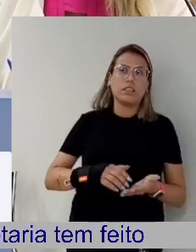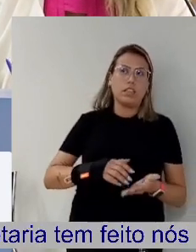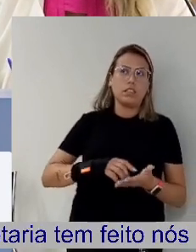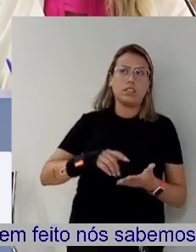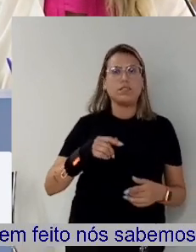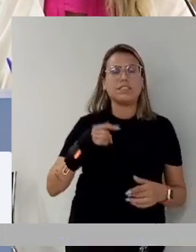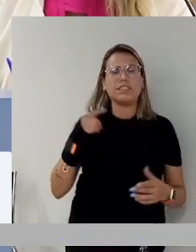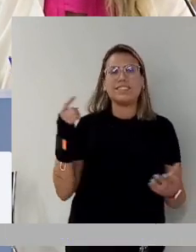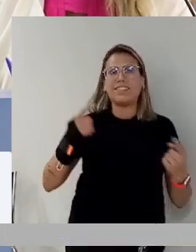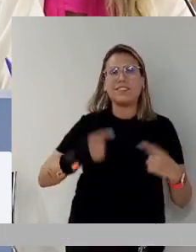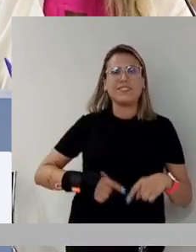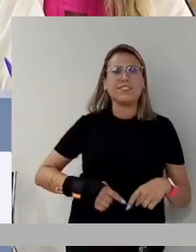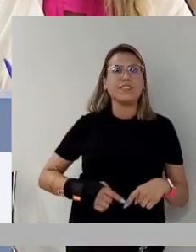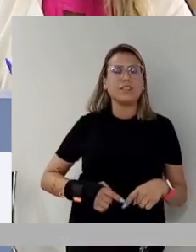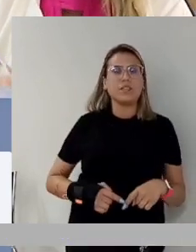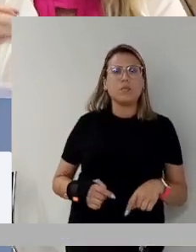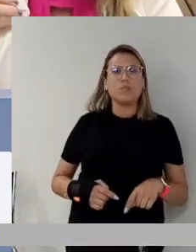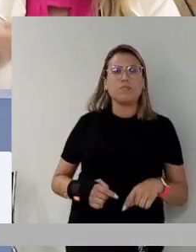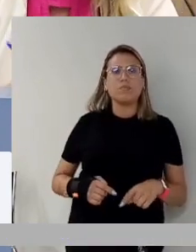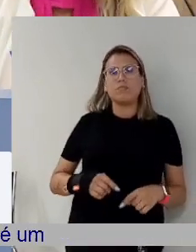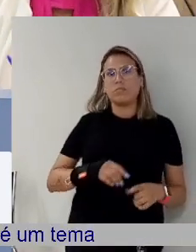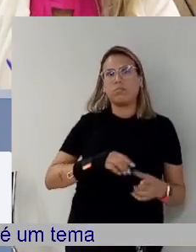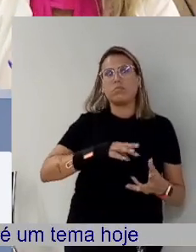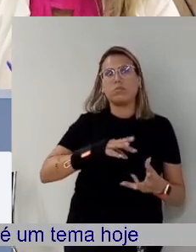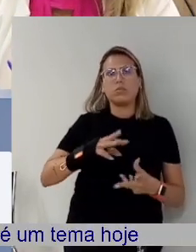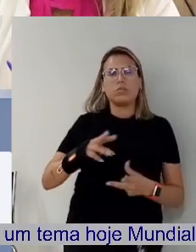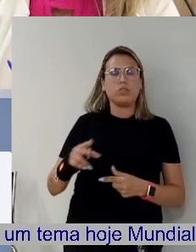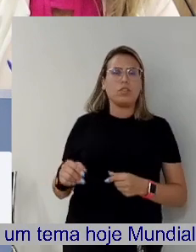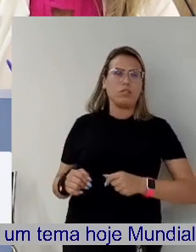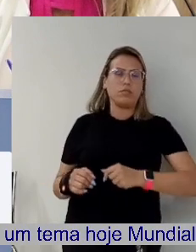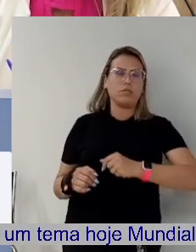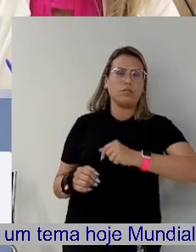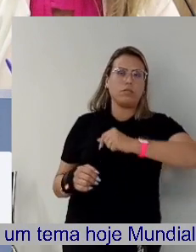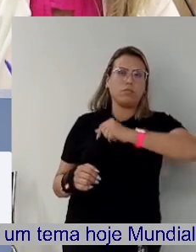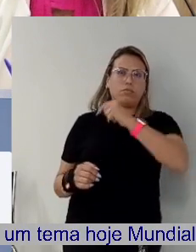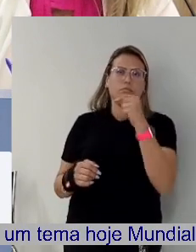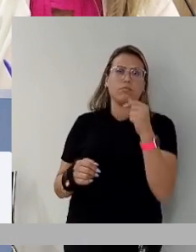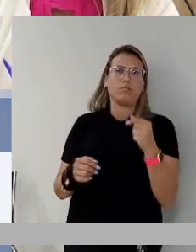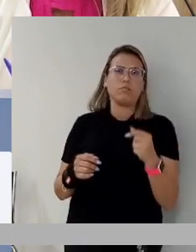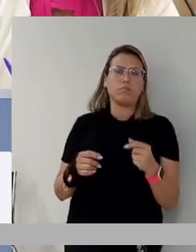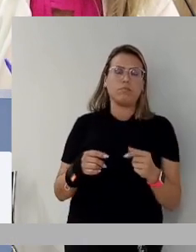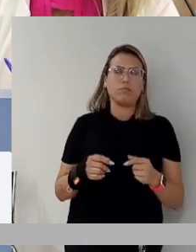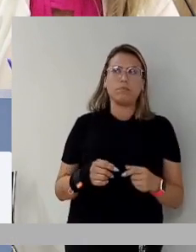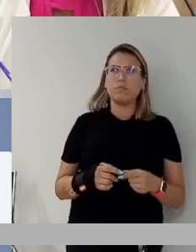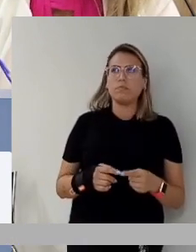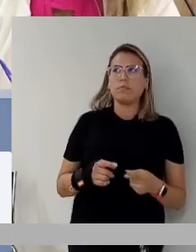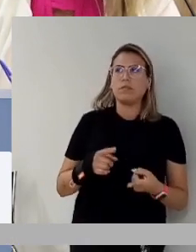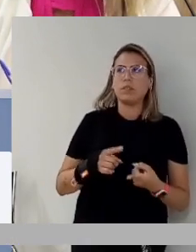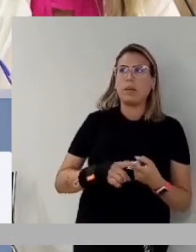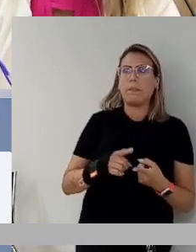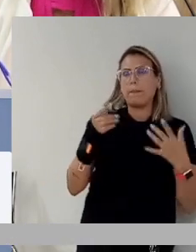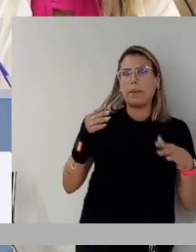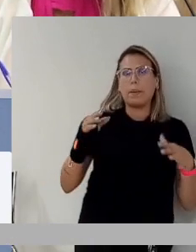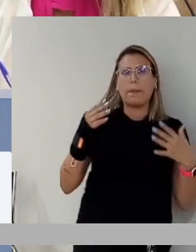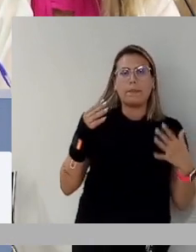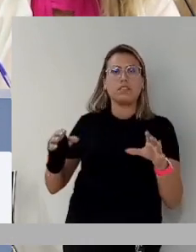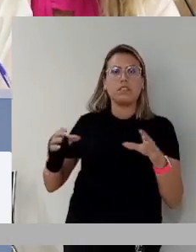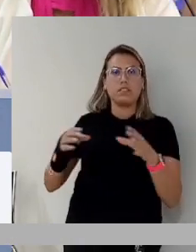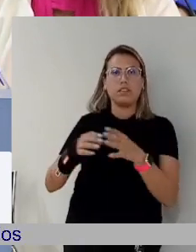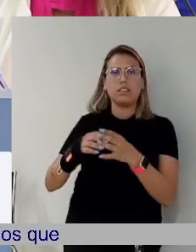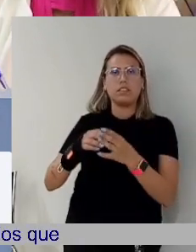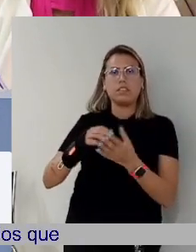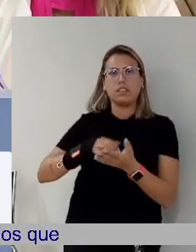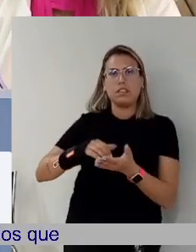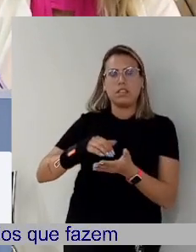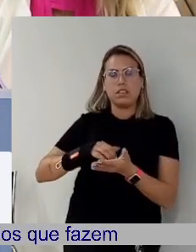muito grande porque é um tema hoje Mundial questão ambiental né e parabenizar a todos que fazem a secretaria